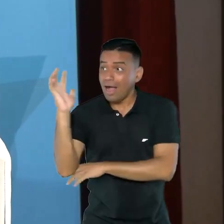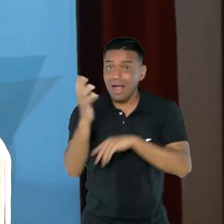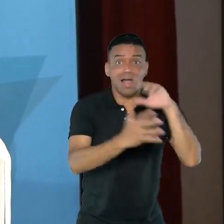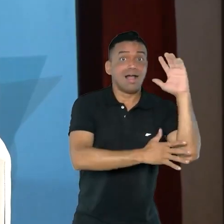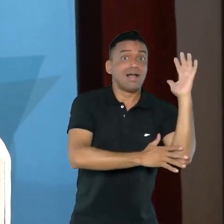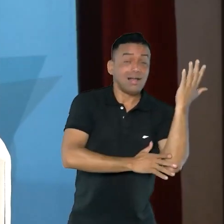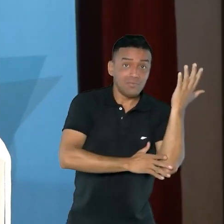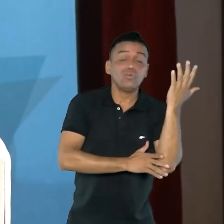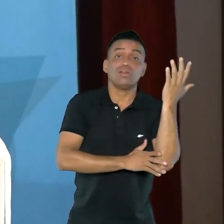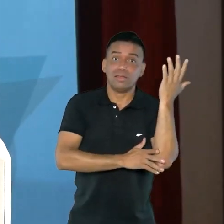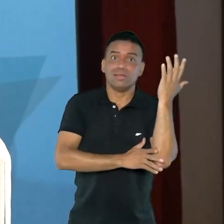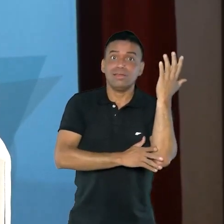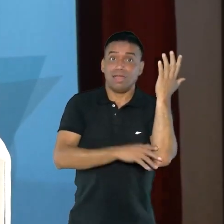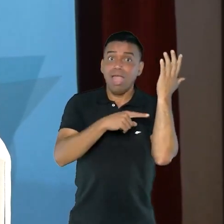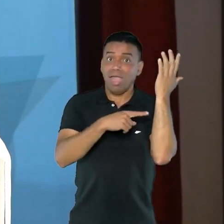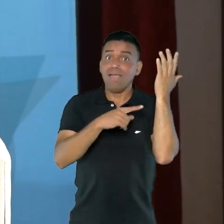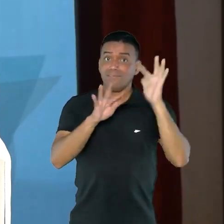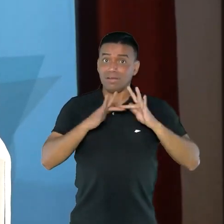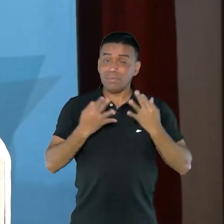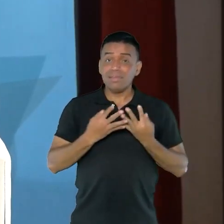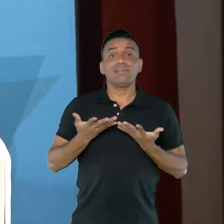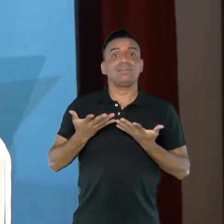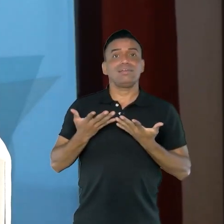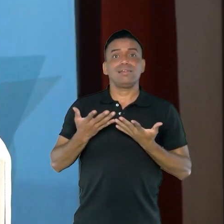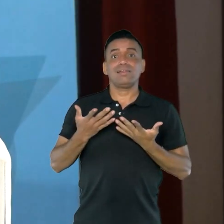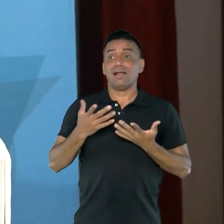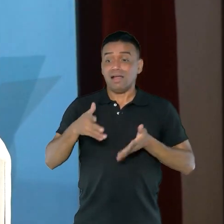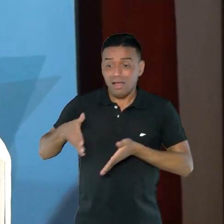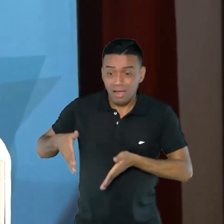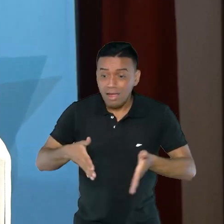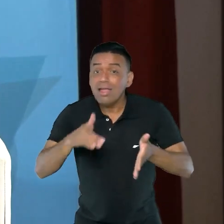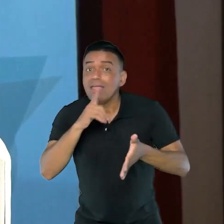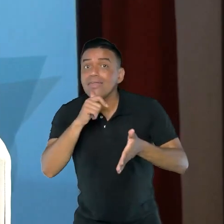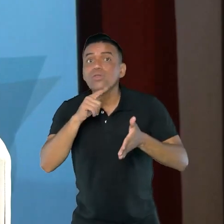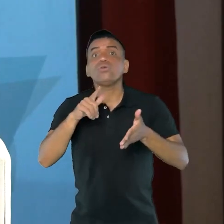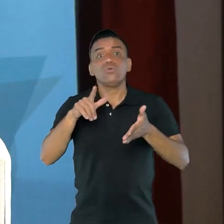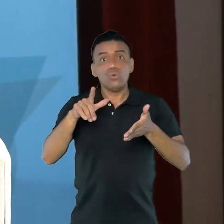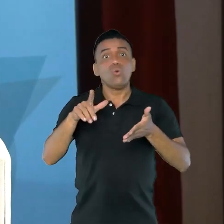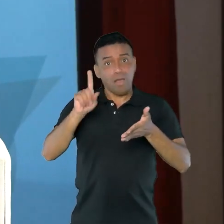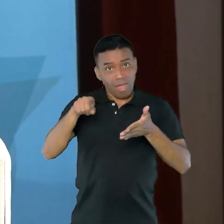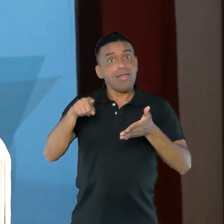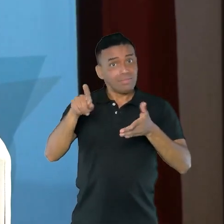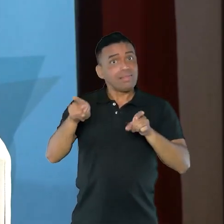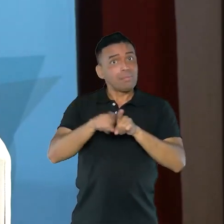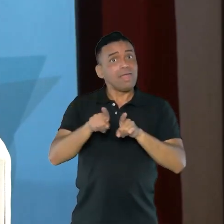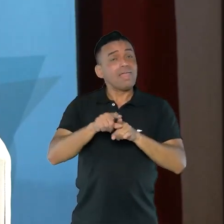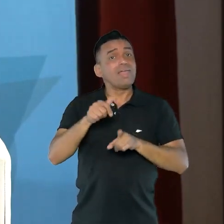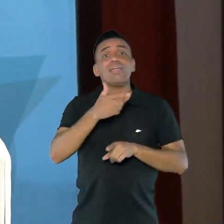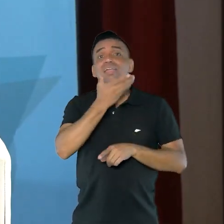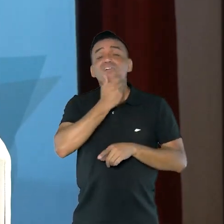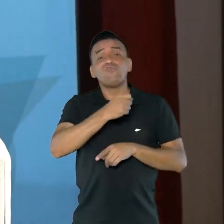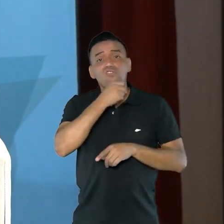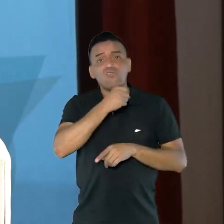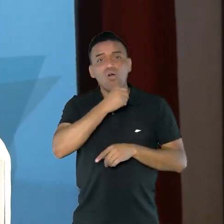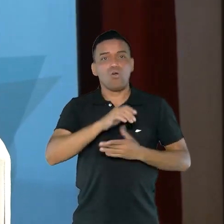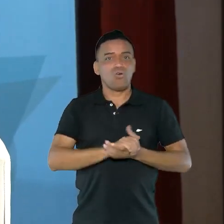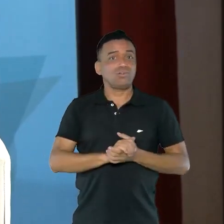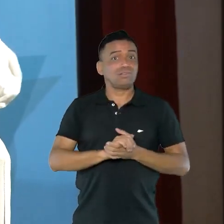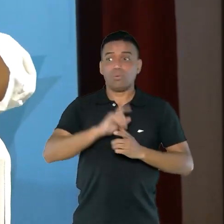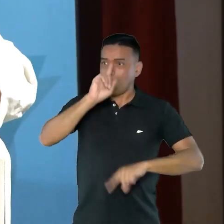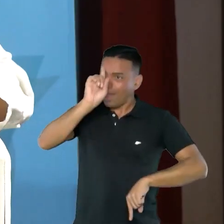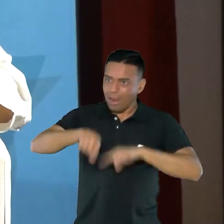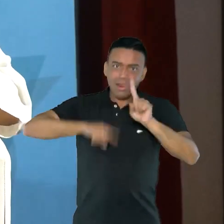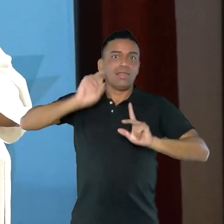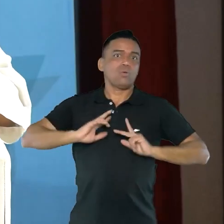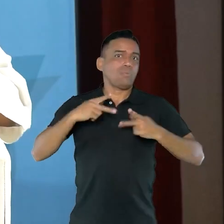avô, né? Então, é entender que o amor, o carinho, ele vai além do humano e que a própria